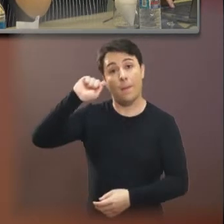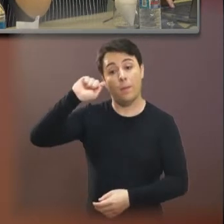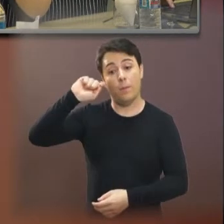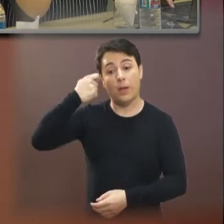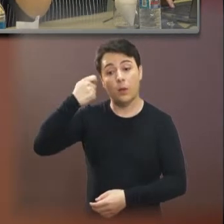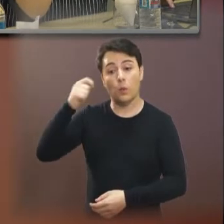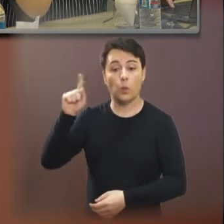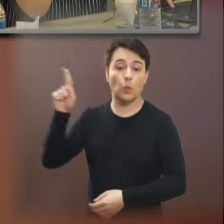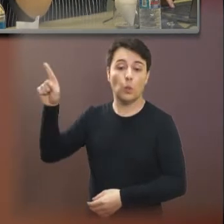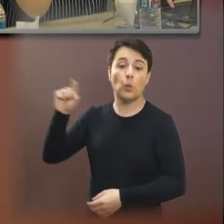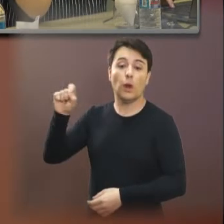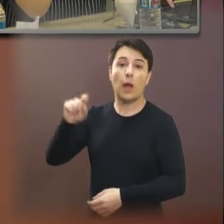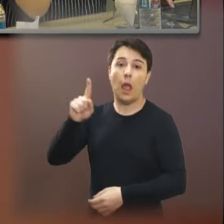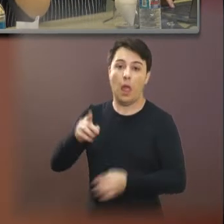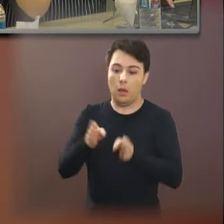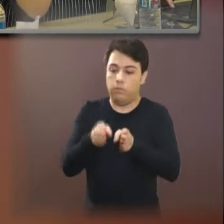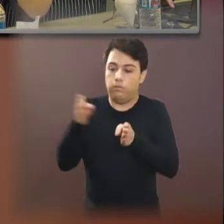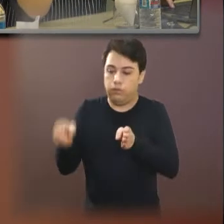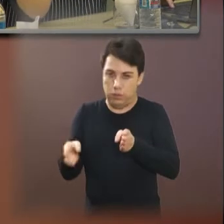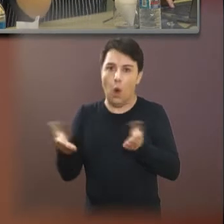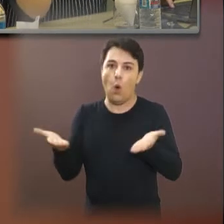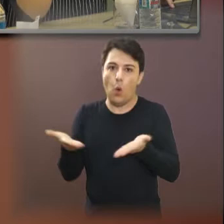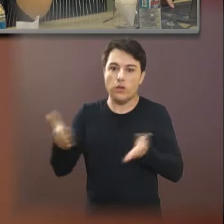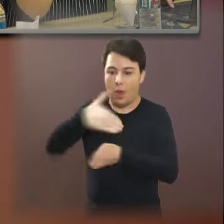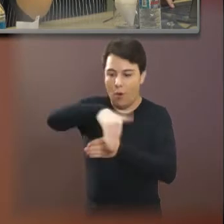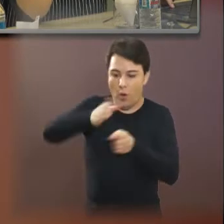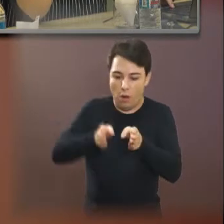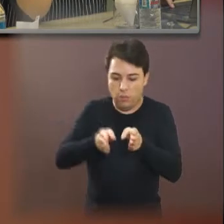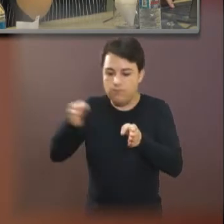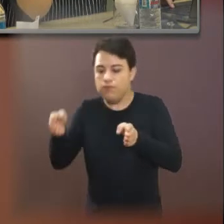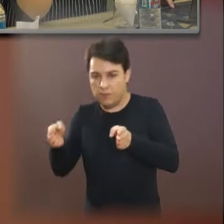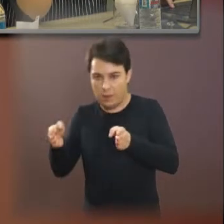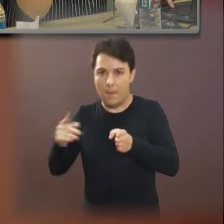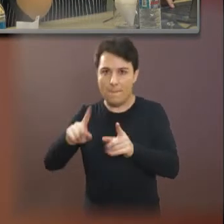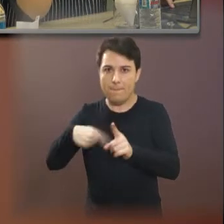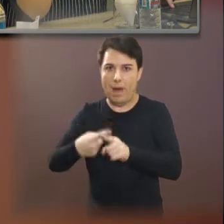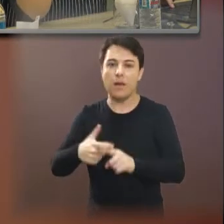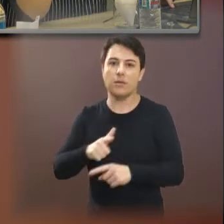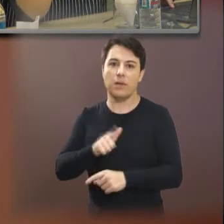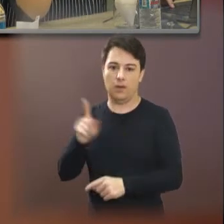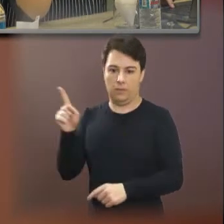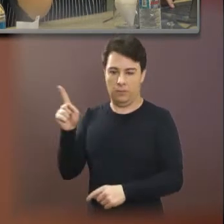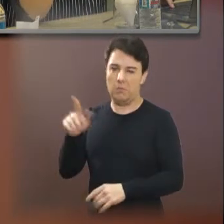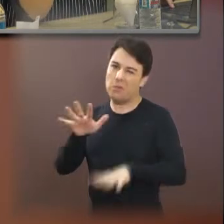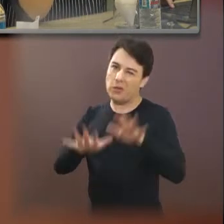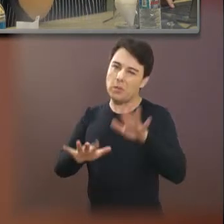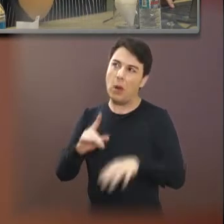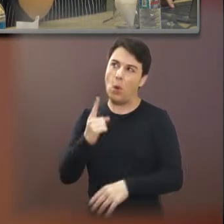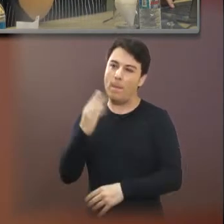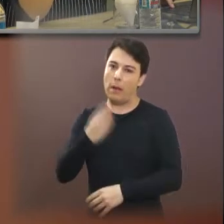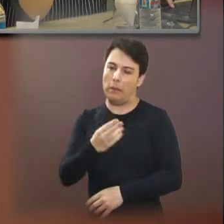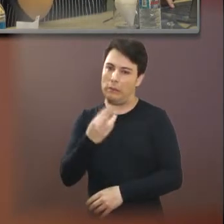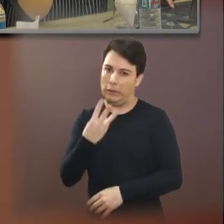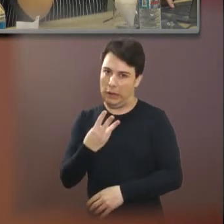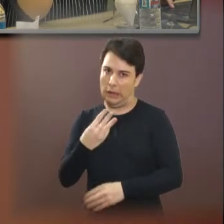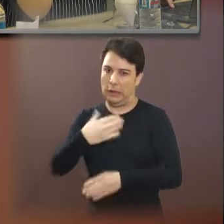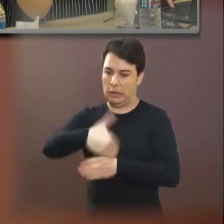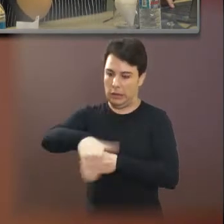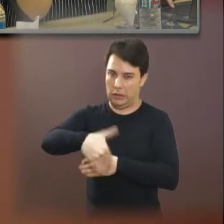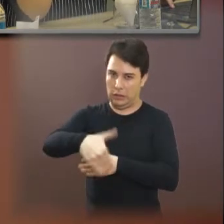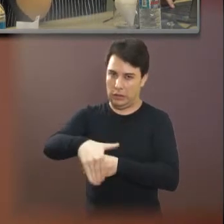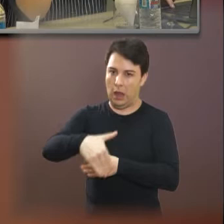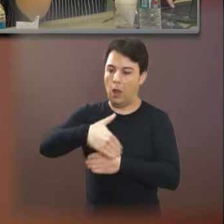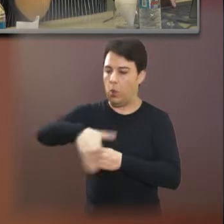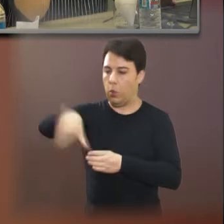ela está duplicada hoje. Então, a gente tem um trecho de 1/3 dela duplicada, mais ou menos, faltam 2/3 para ser